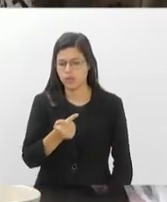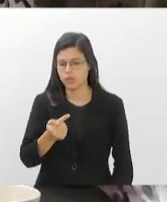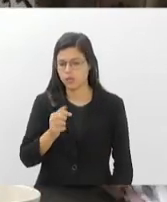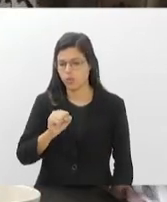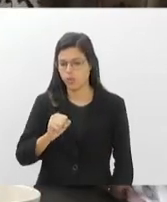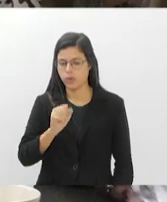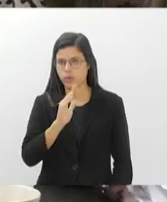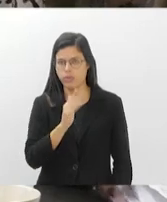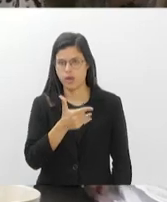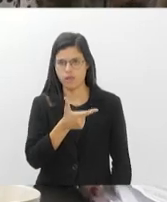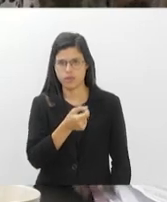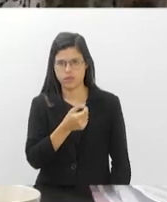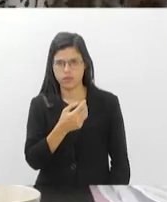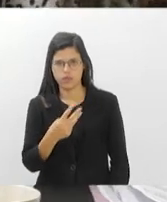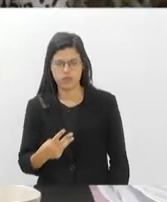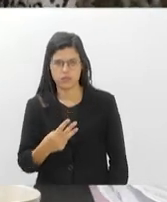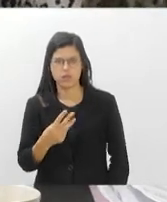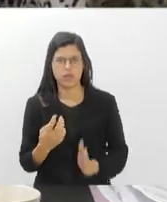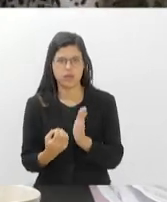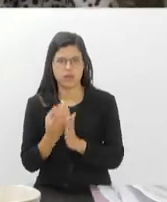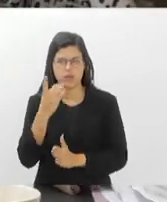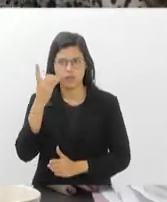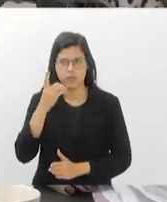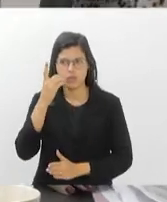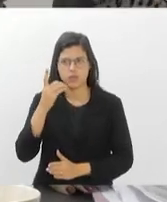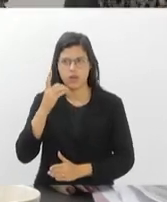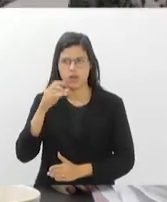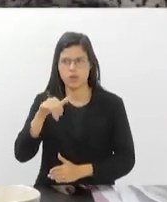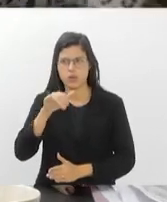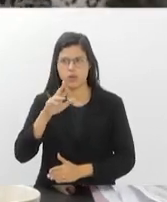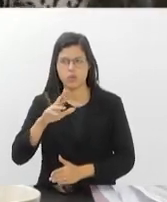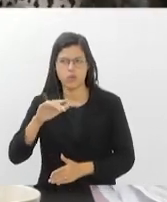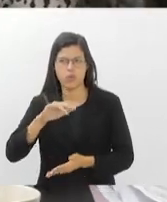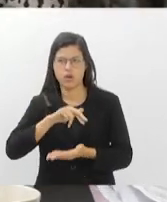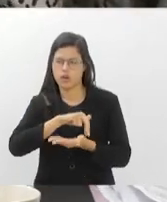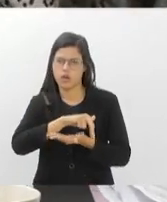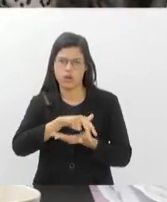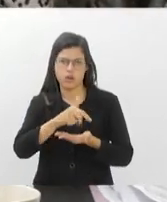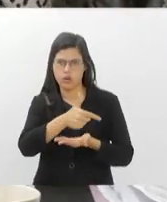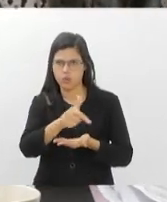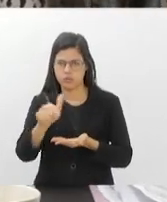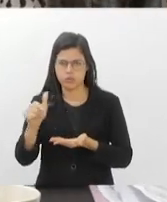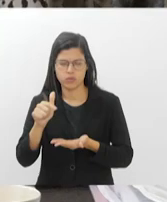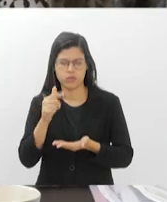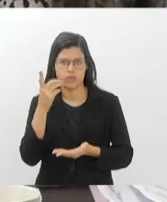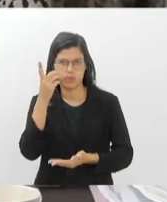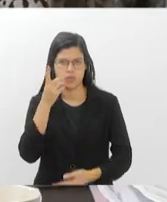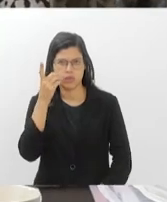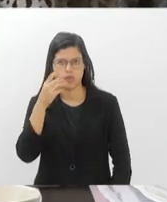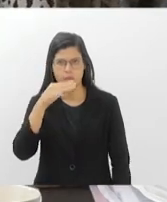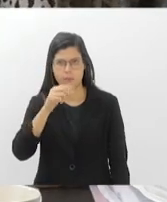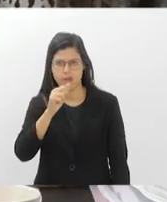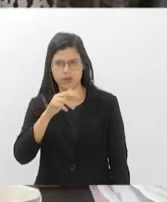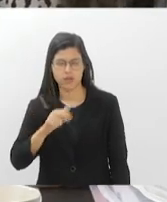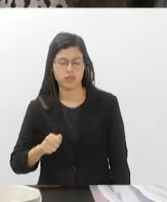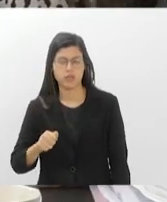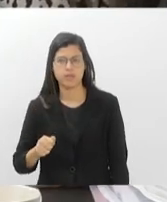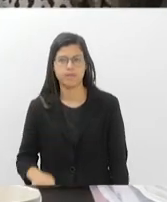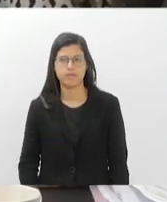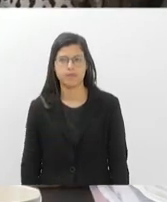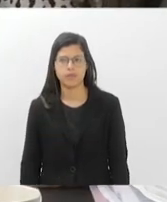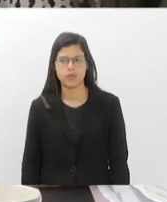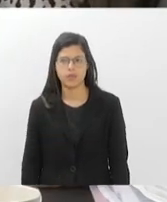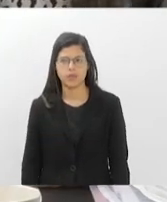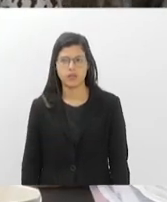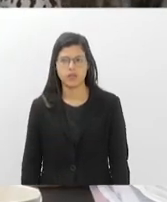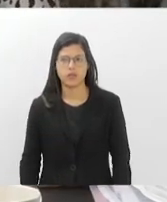2023, de autoria dos deputados Yuri Flávio Serafini e Marina do MST, que dispõe sobre os incentivos à